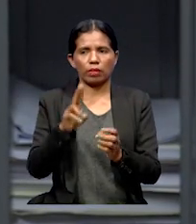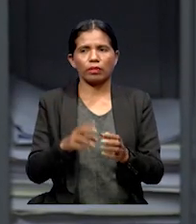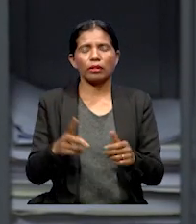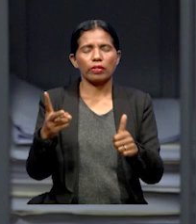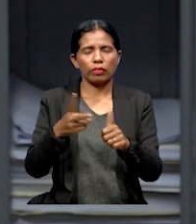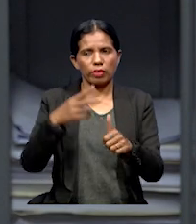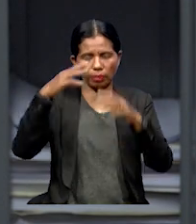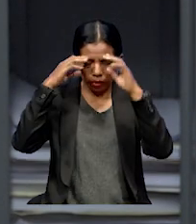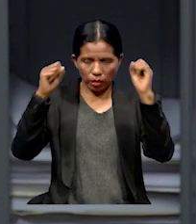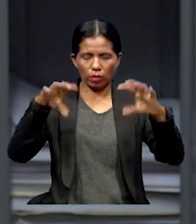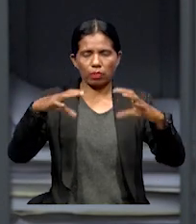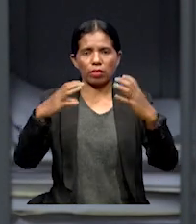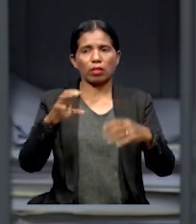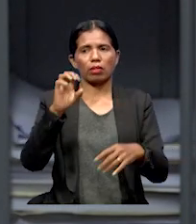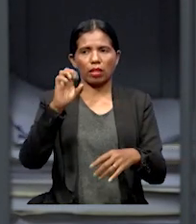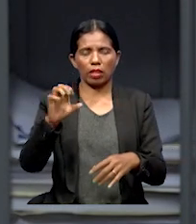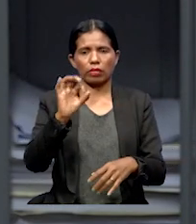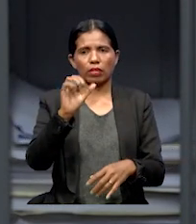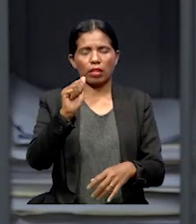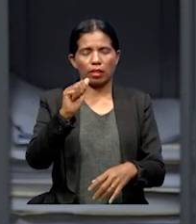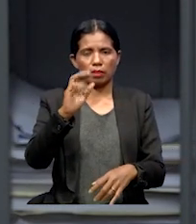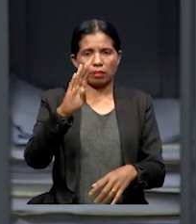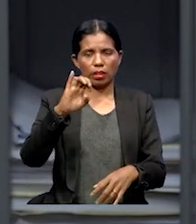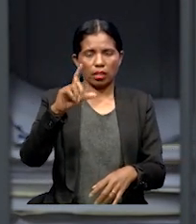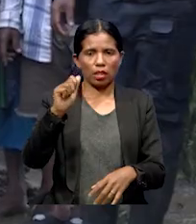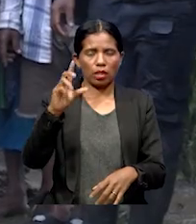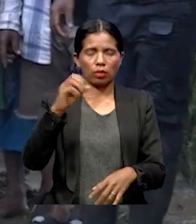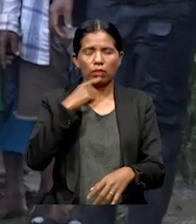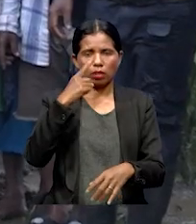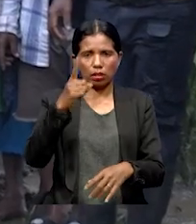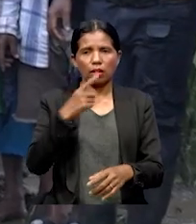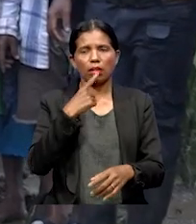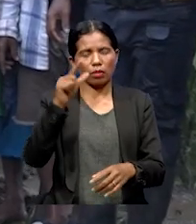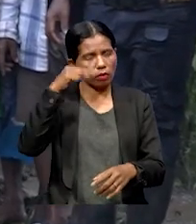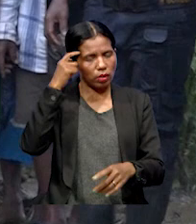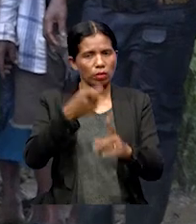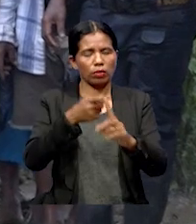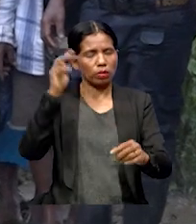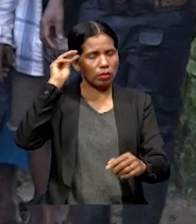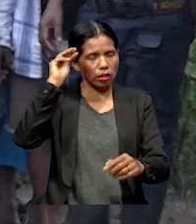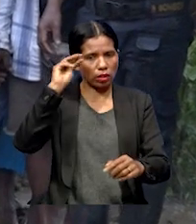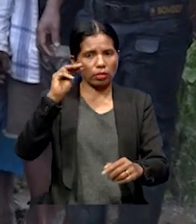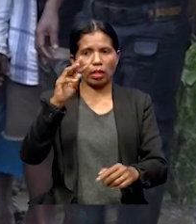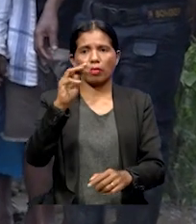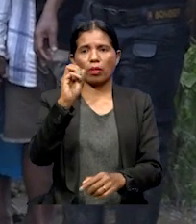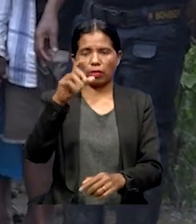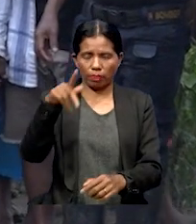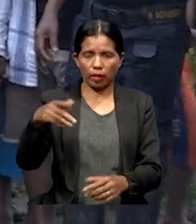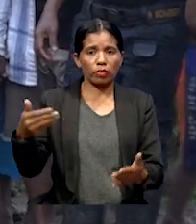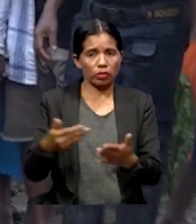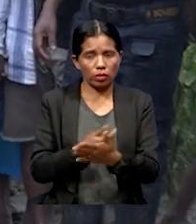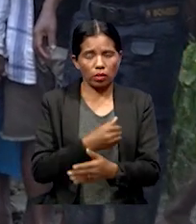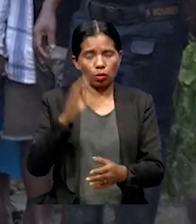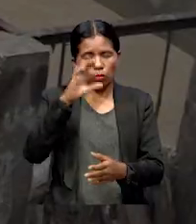presidente comissão e Fabião de Oliveira sugere ba governo li husi ministro obras públicas fon atu buka solução ba